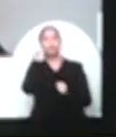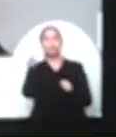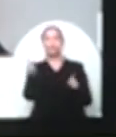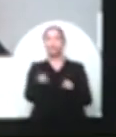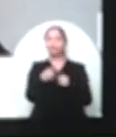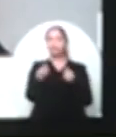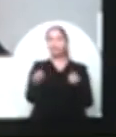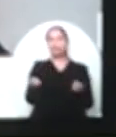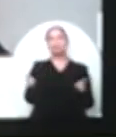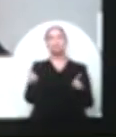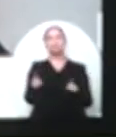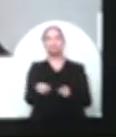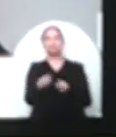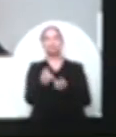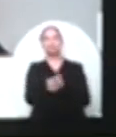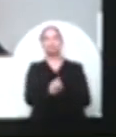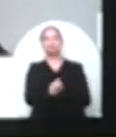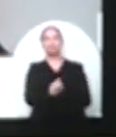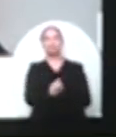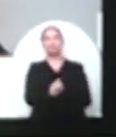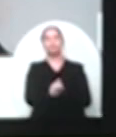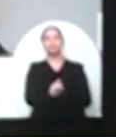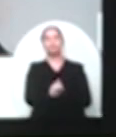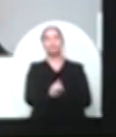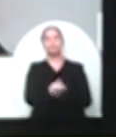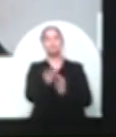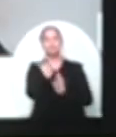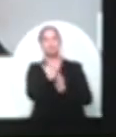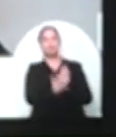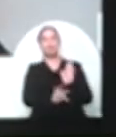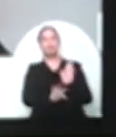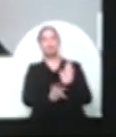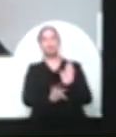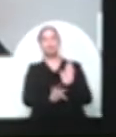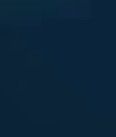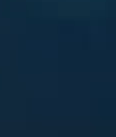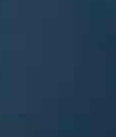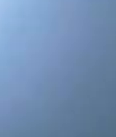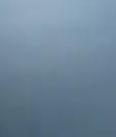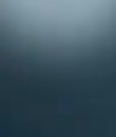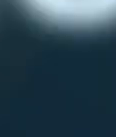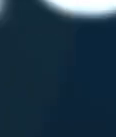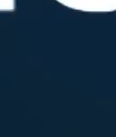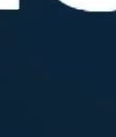E esse foi o resumo da semana. Sexta-feira que vem tem mais. Até lá!